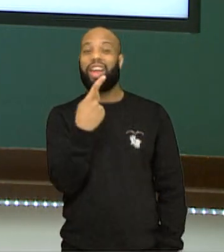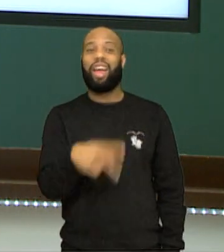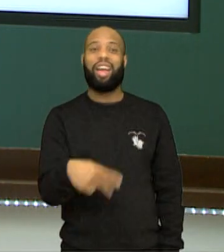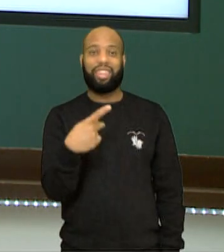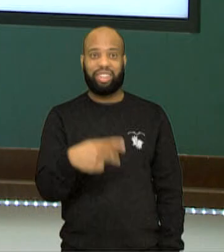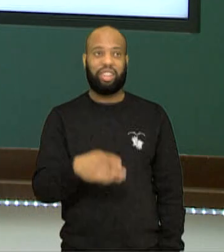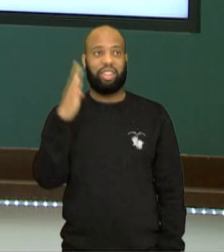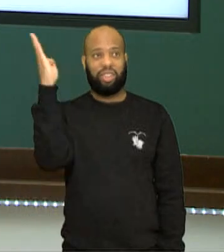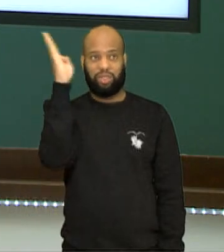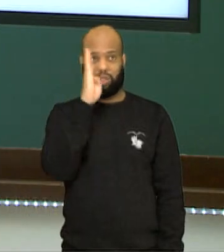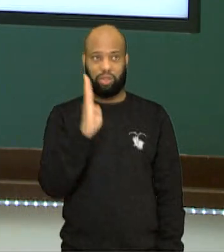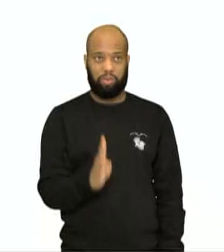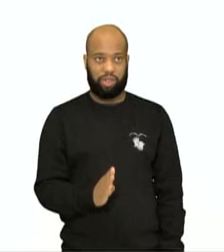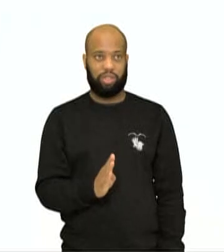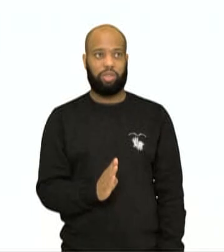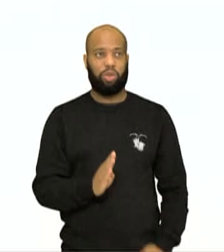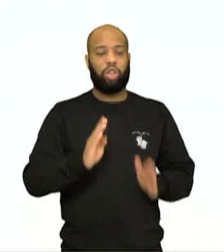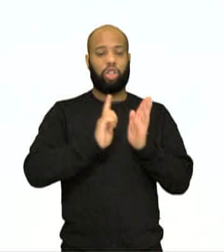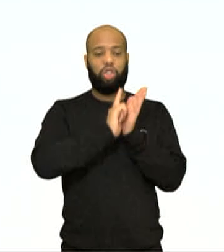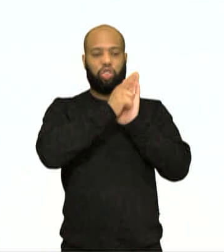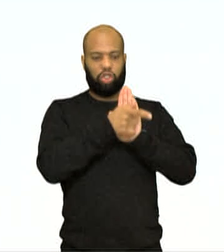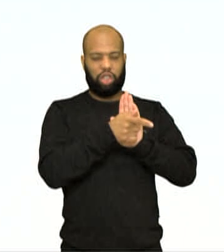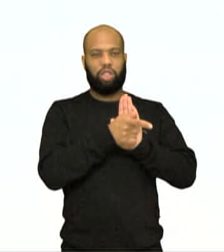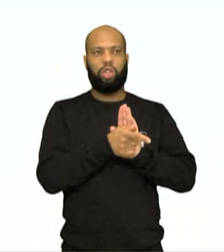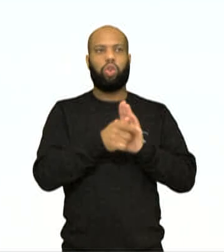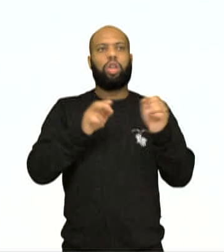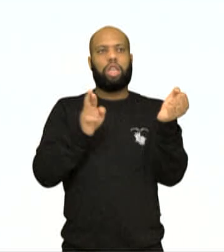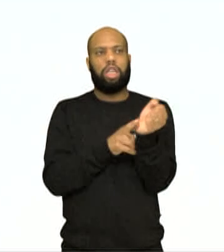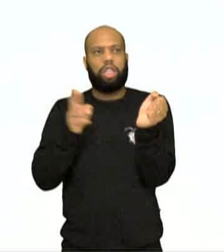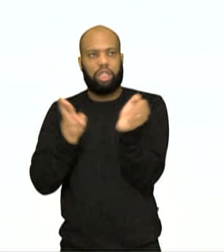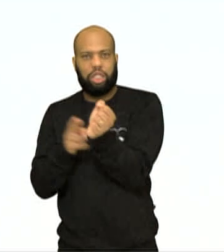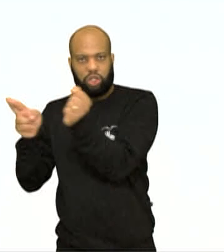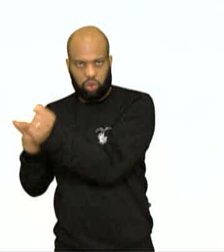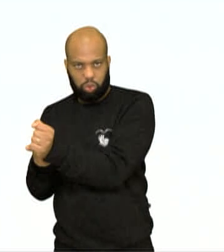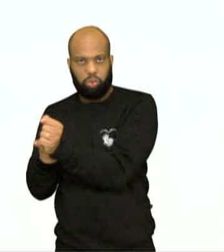Brasil. Desde 1500, os gêneros e ritmos